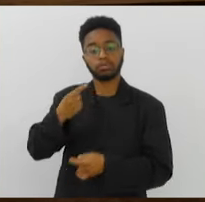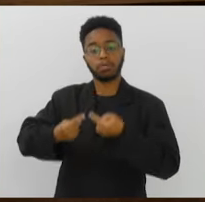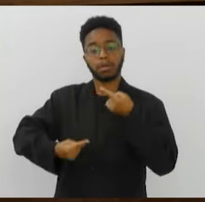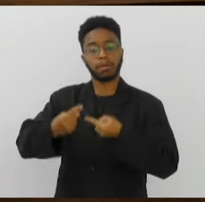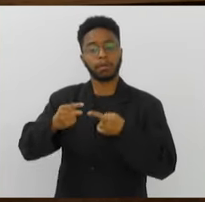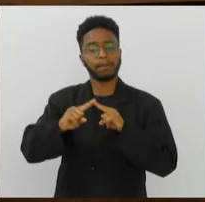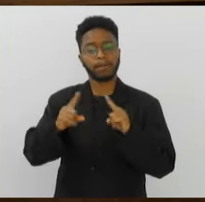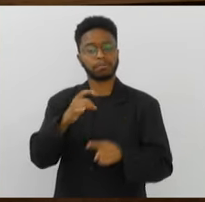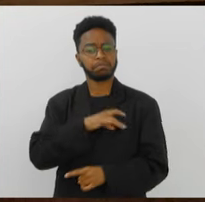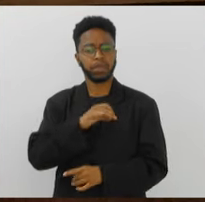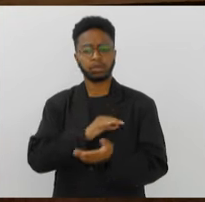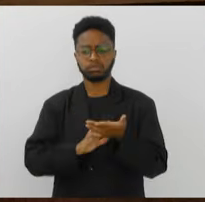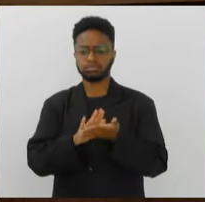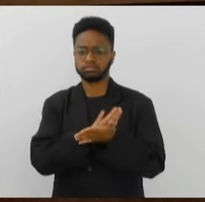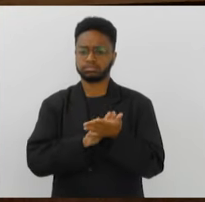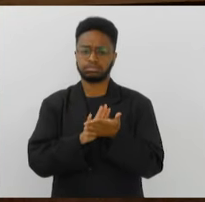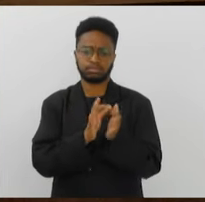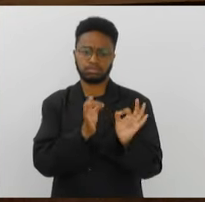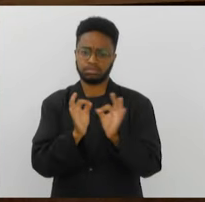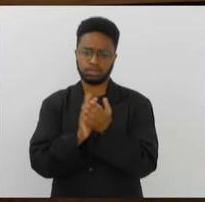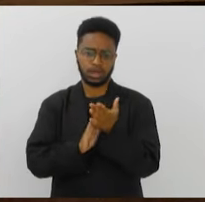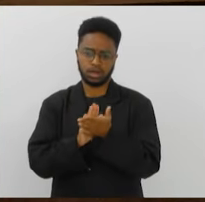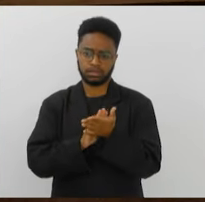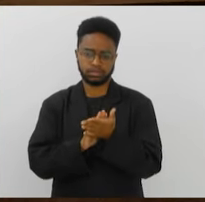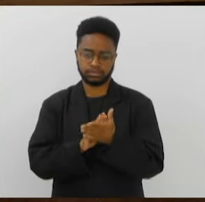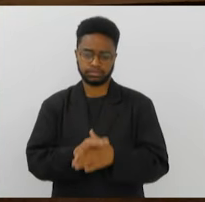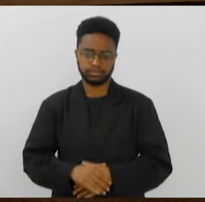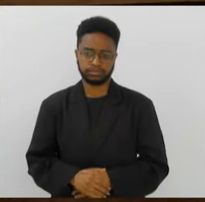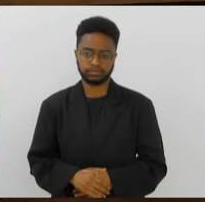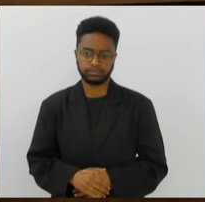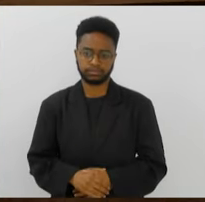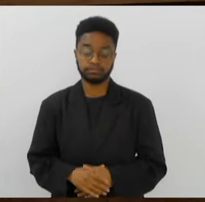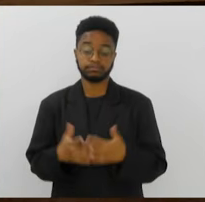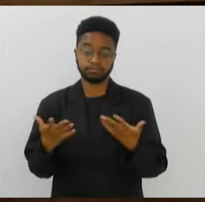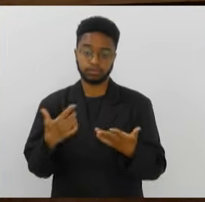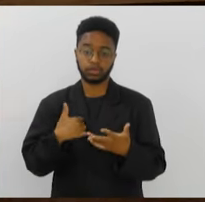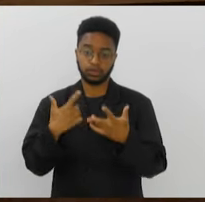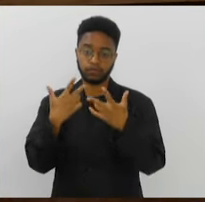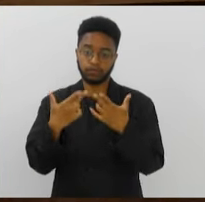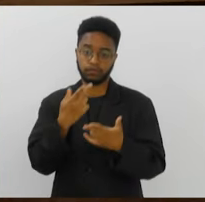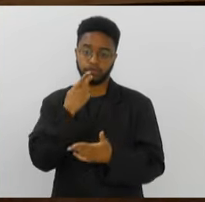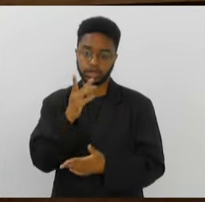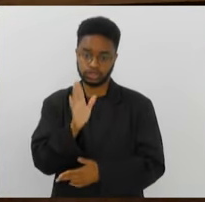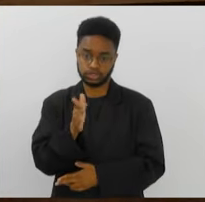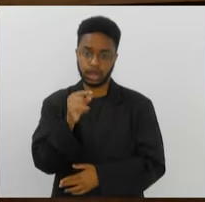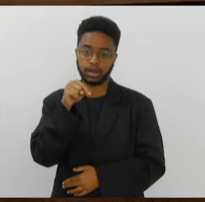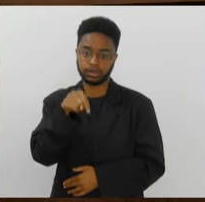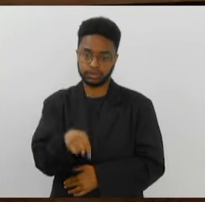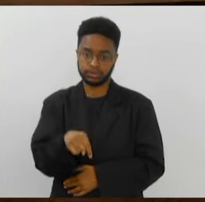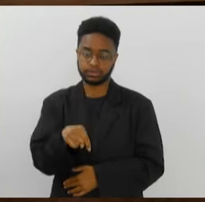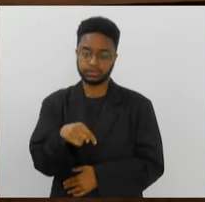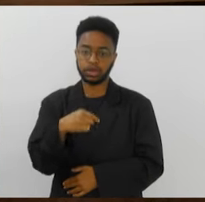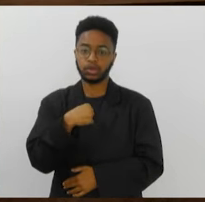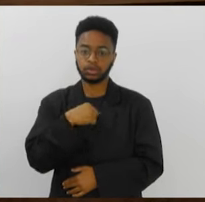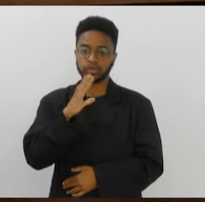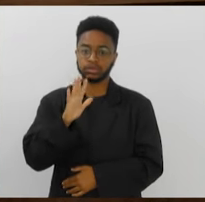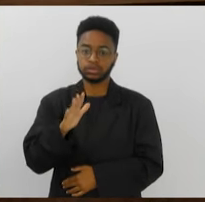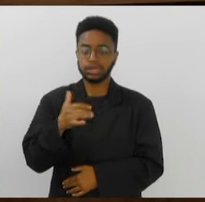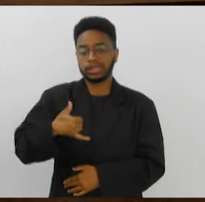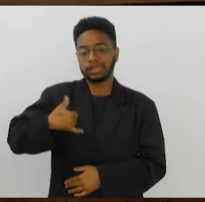nenhum medo. Sem nenhum medo. Porque, como já falei aqui em plenário, tenho